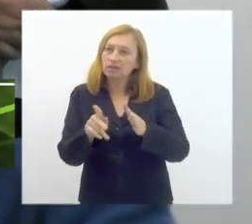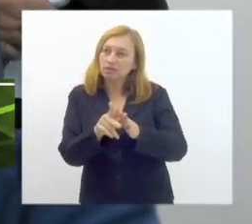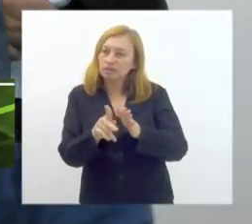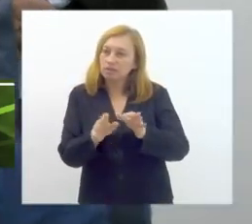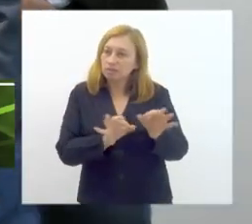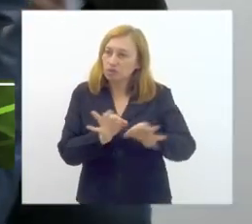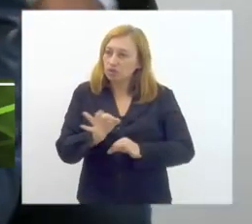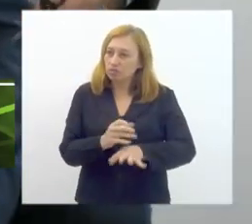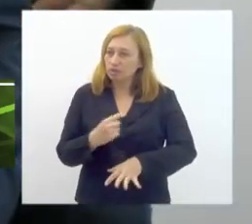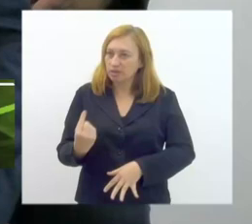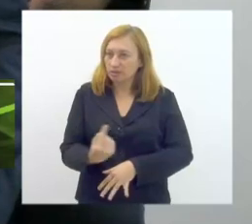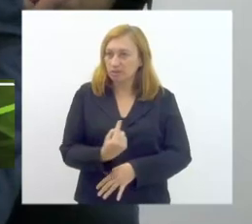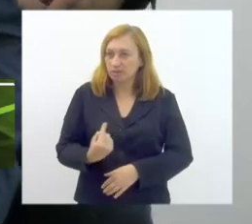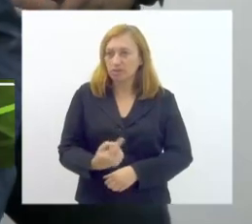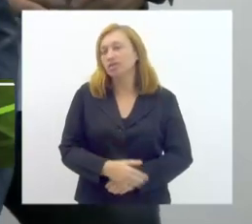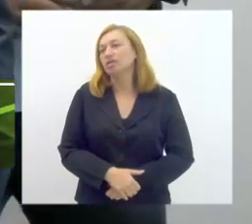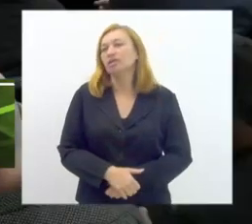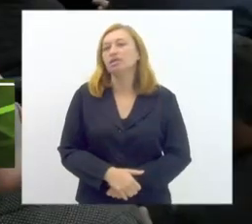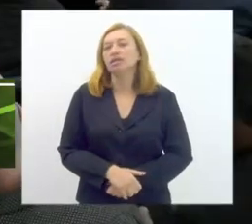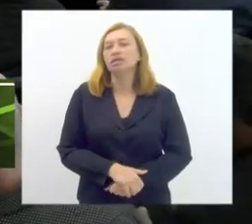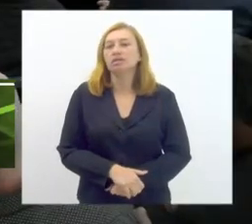gente.